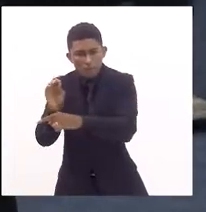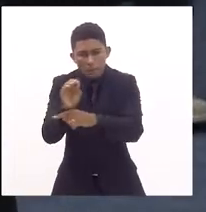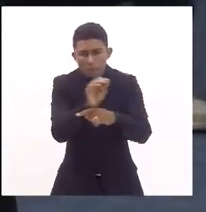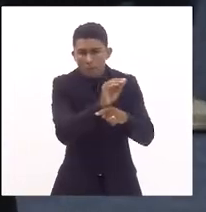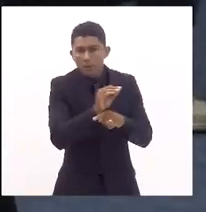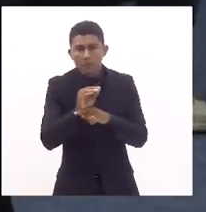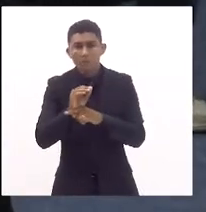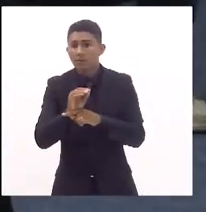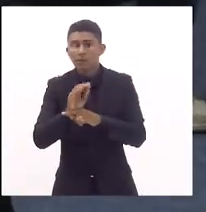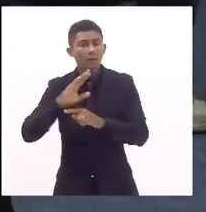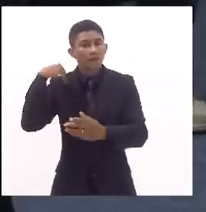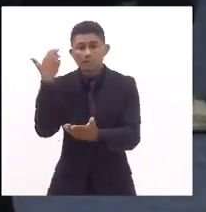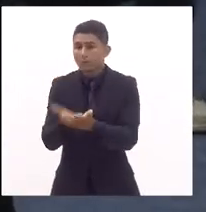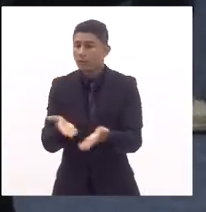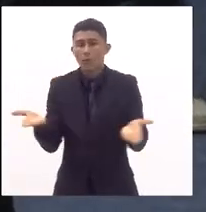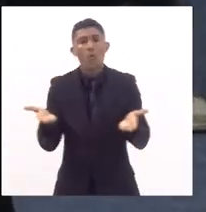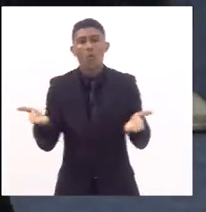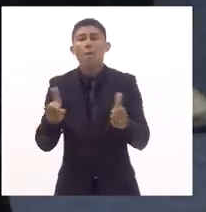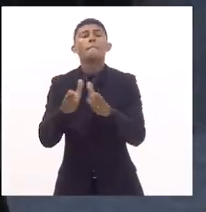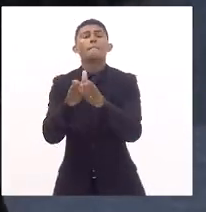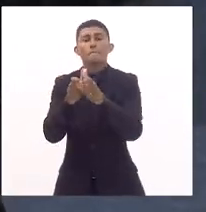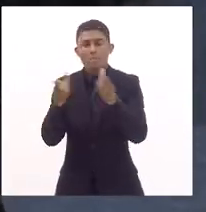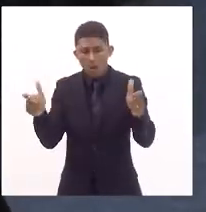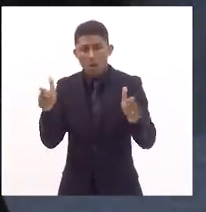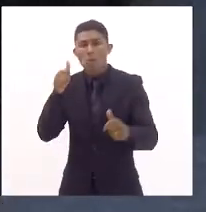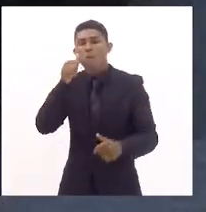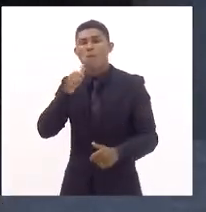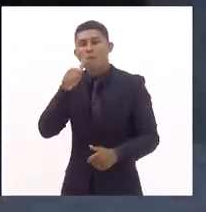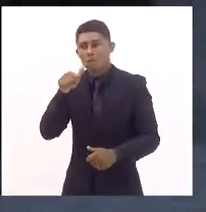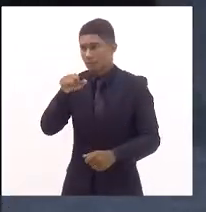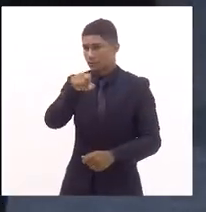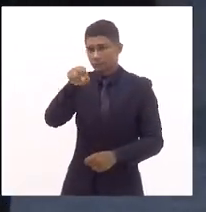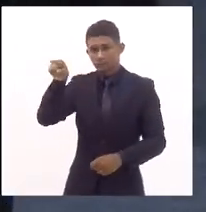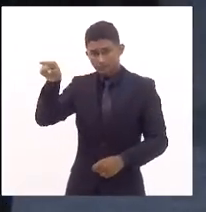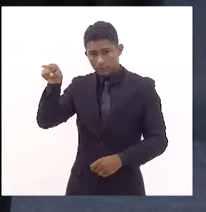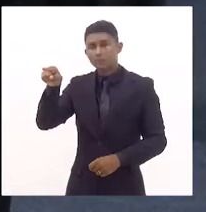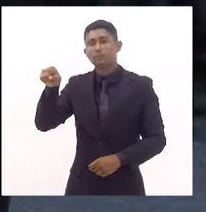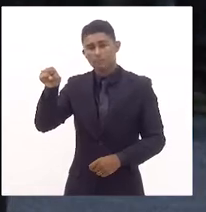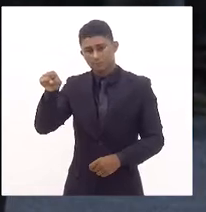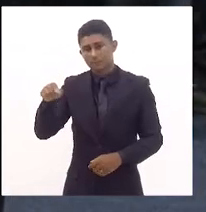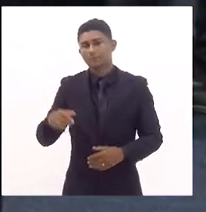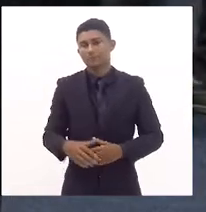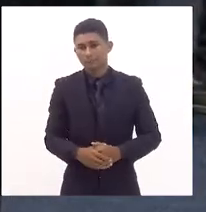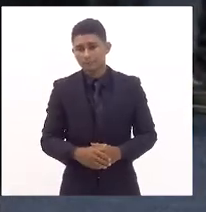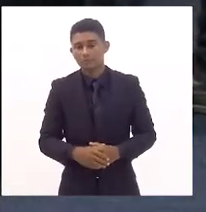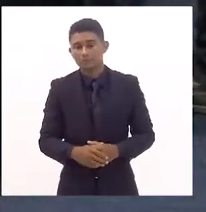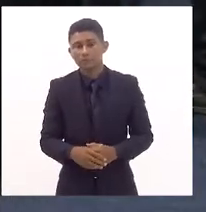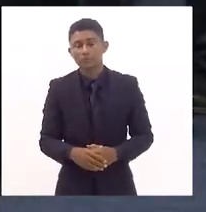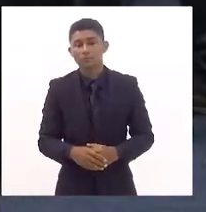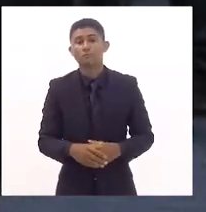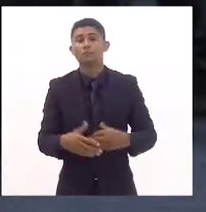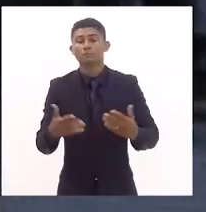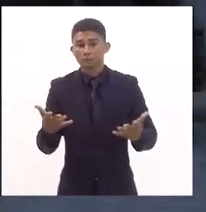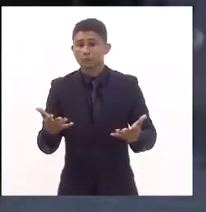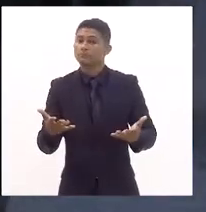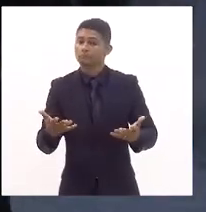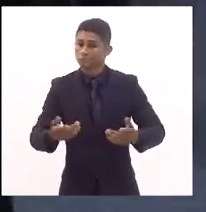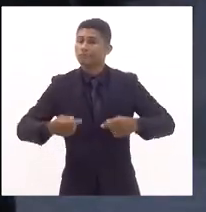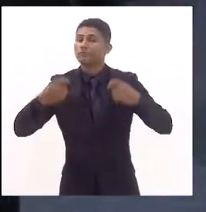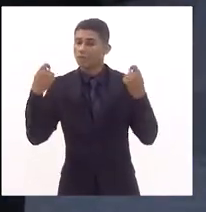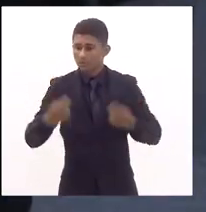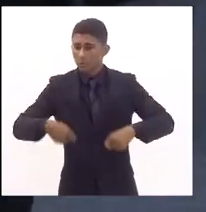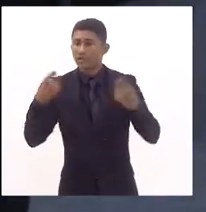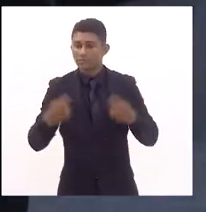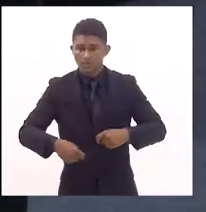são a maioria nessa categoria de trabalhadores e trabalhadoras. E que ainda